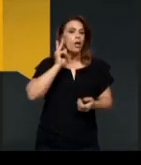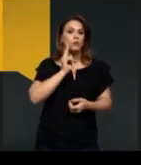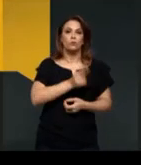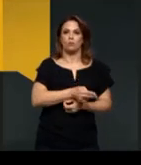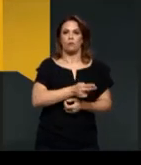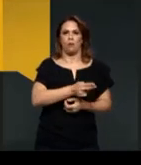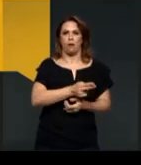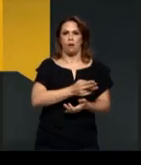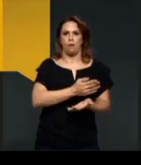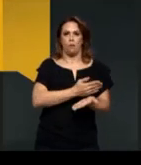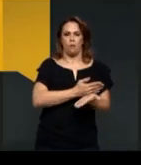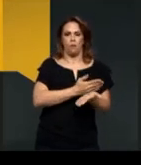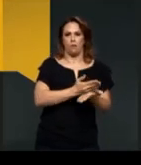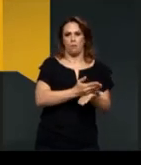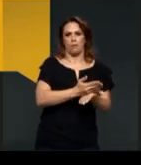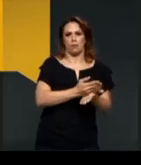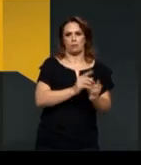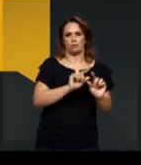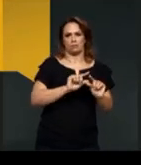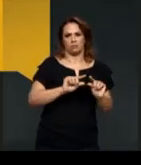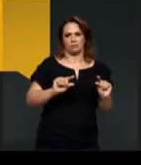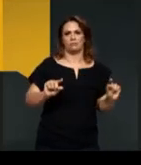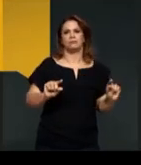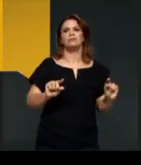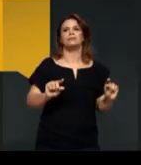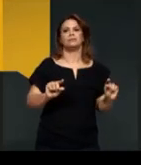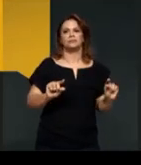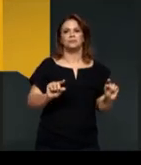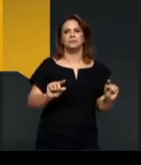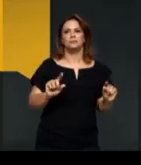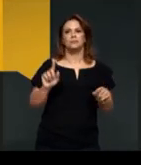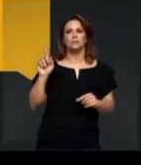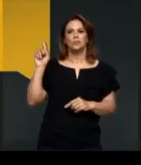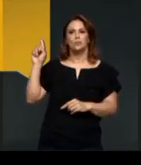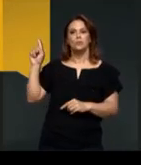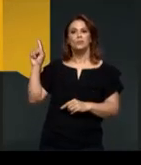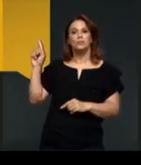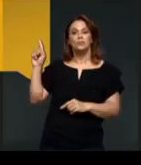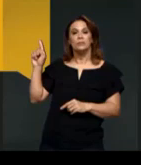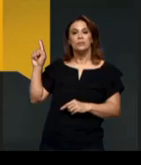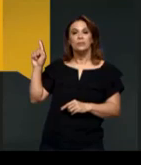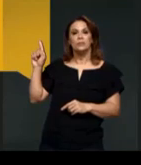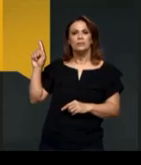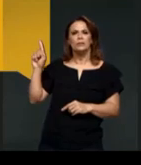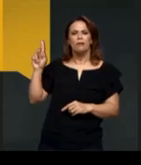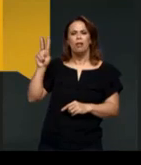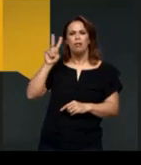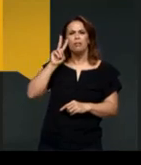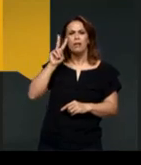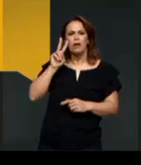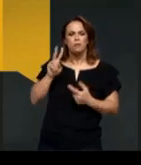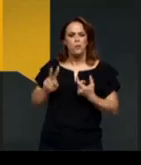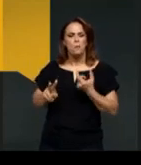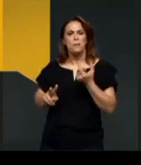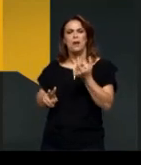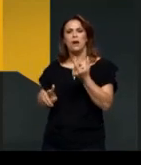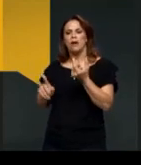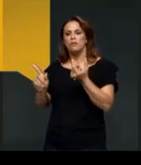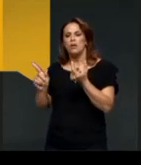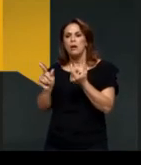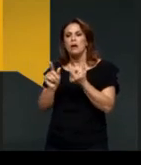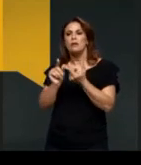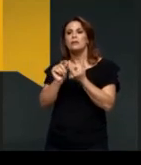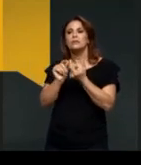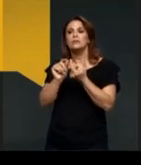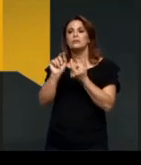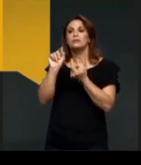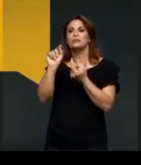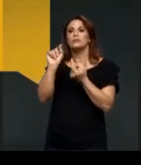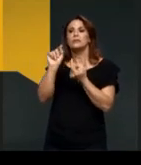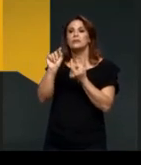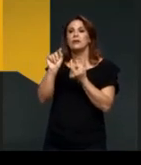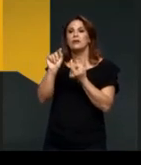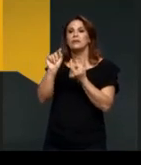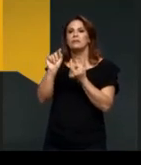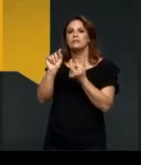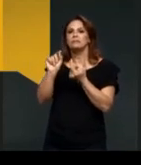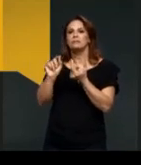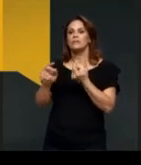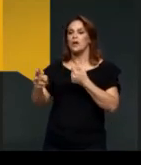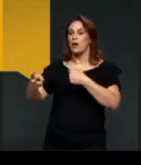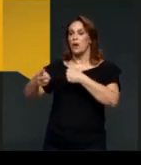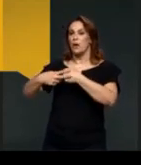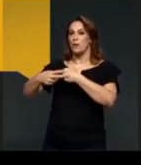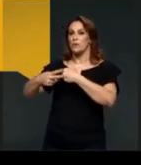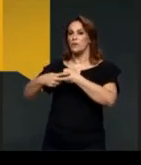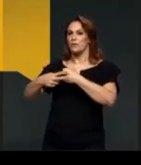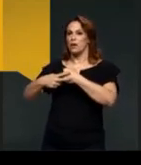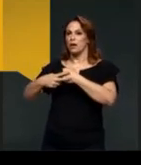verbo work. Como que fica na negativa? O que eu acrescento mesmo? Lembra? Eu uso um verbo auxiliar, que é